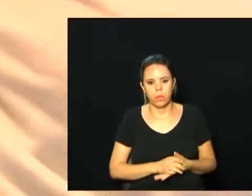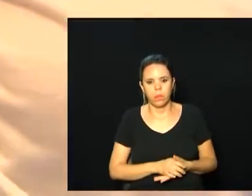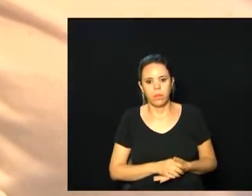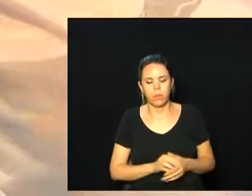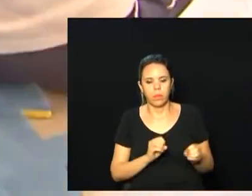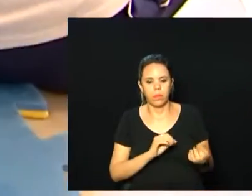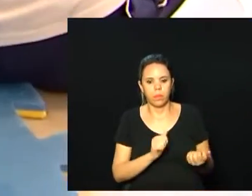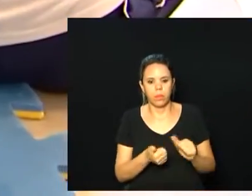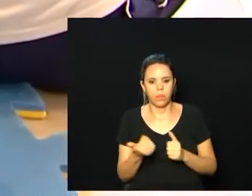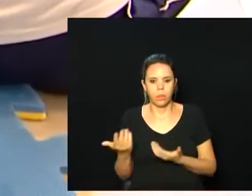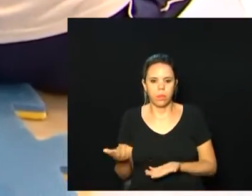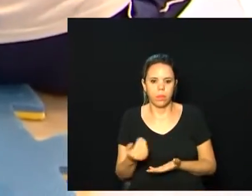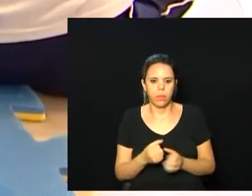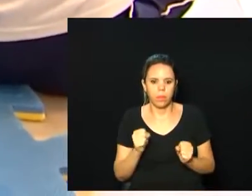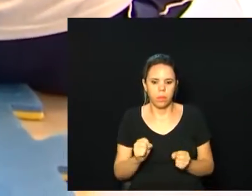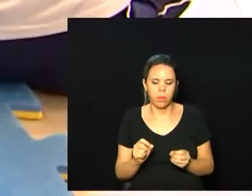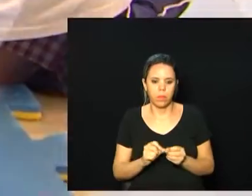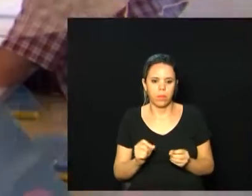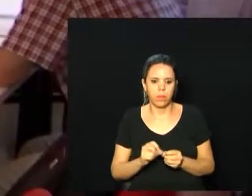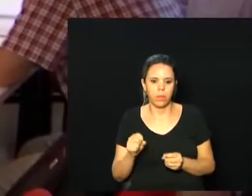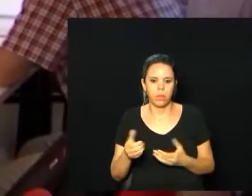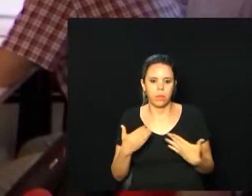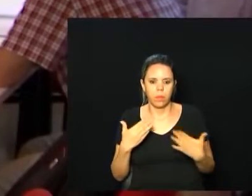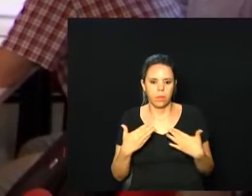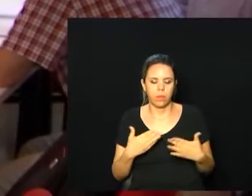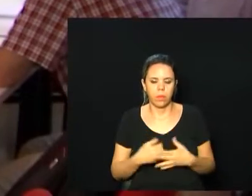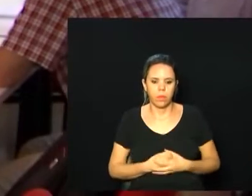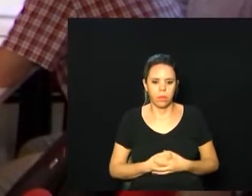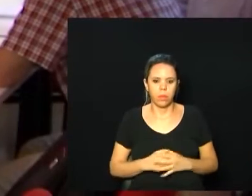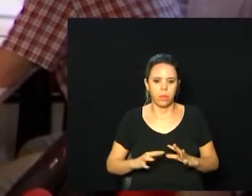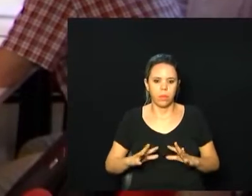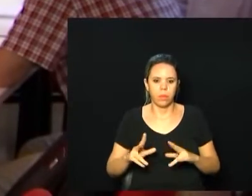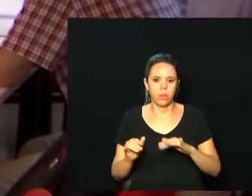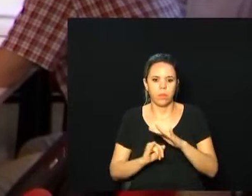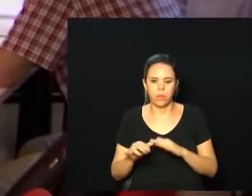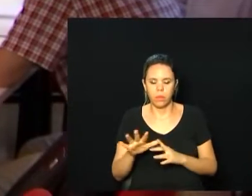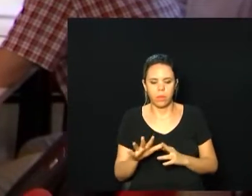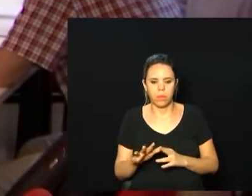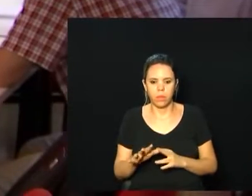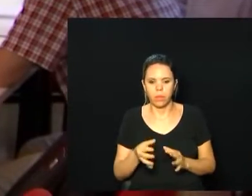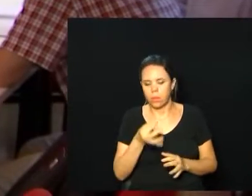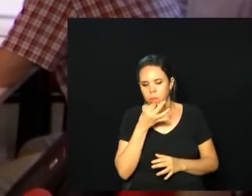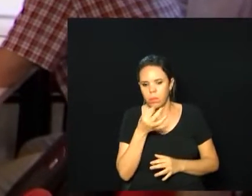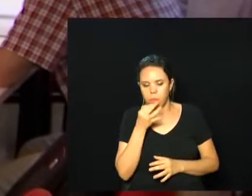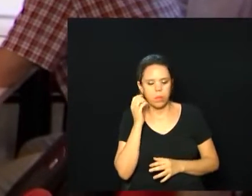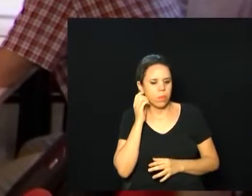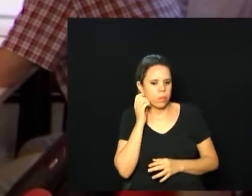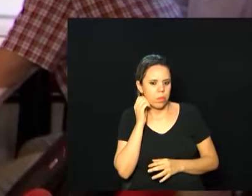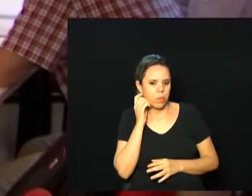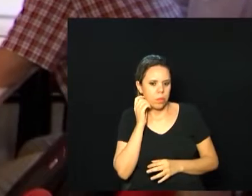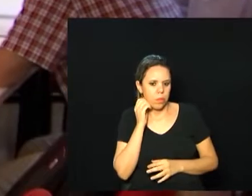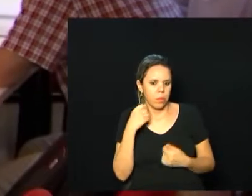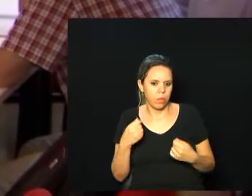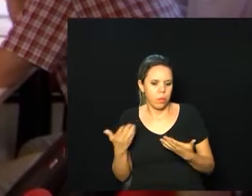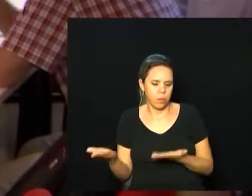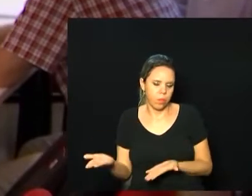Educação e Esporte, pode fazer sim um debate com todas as instituições e sugestionar, nesse